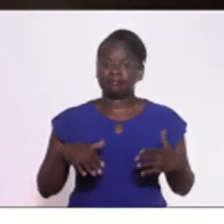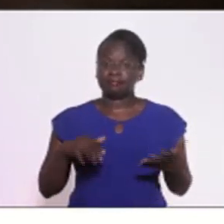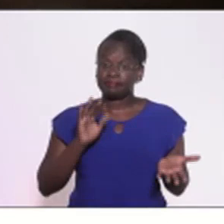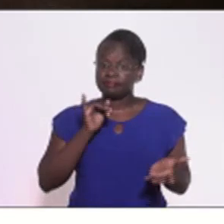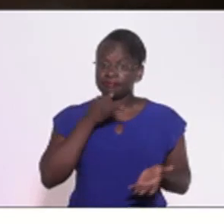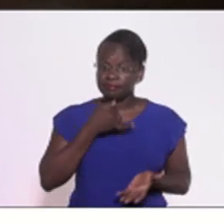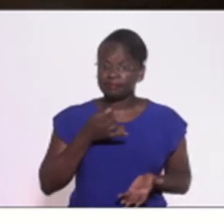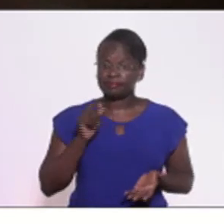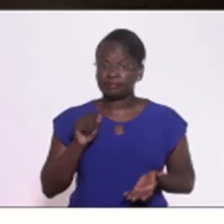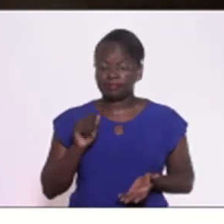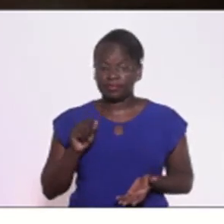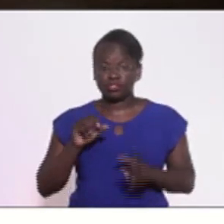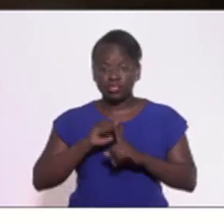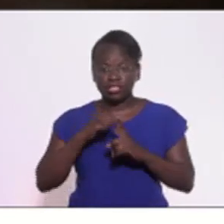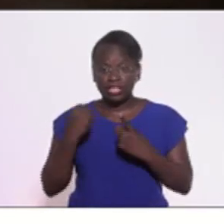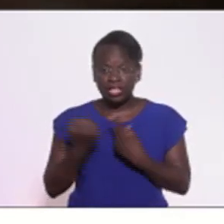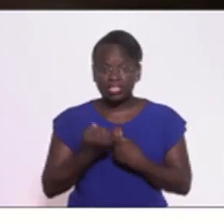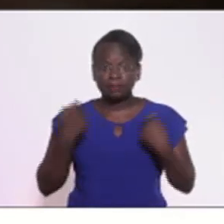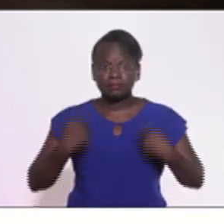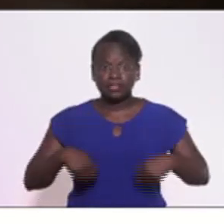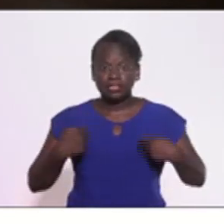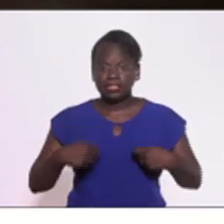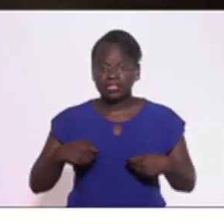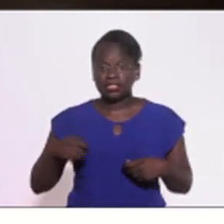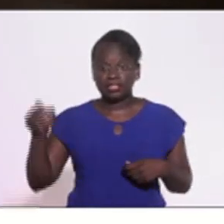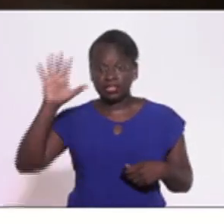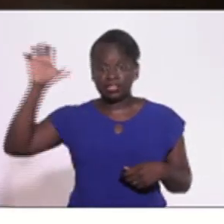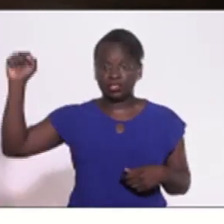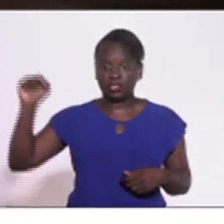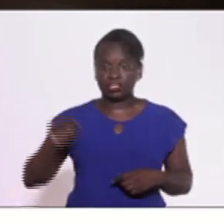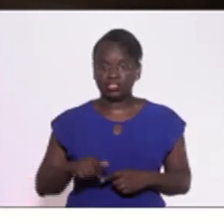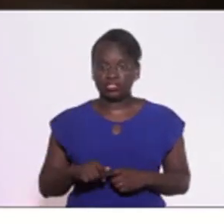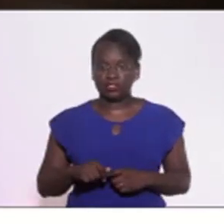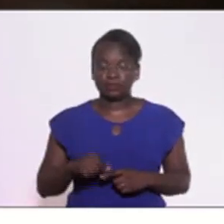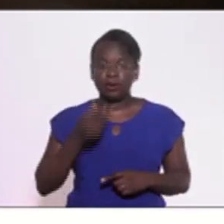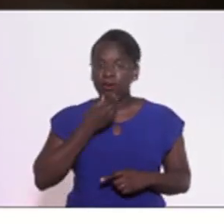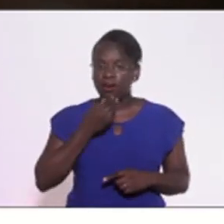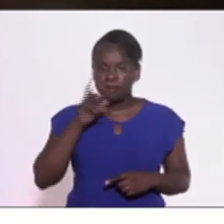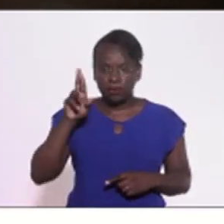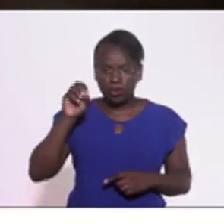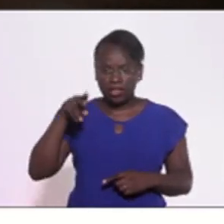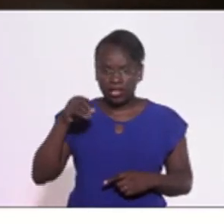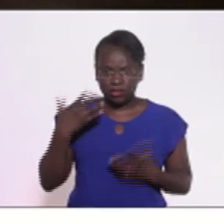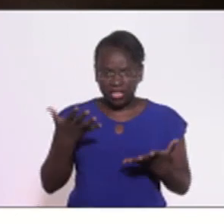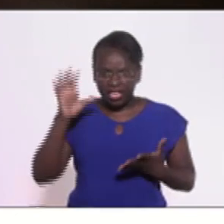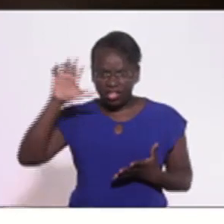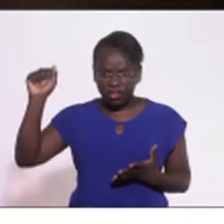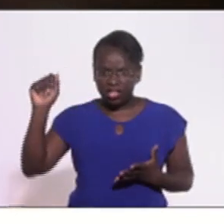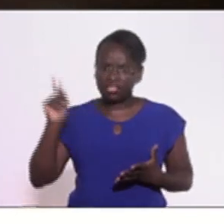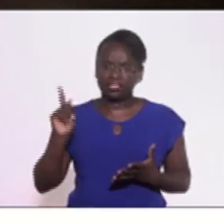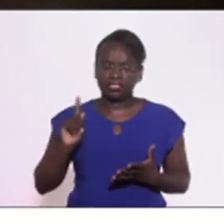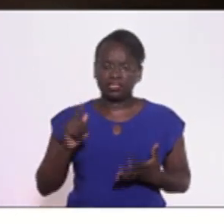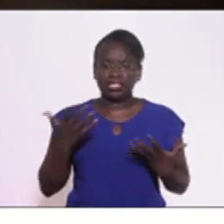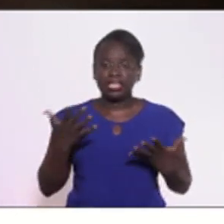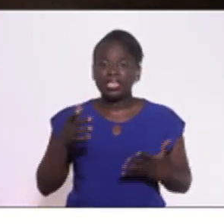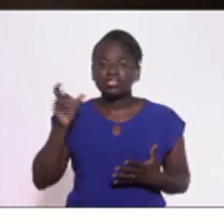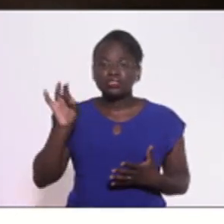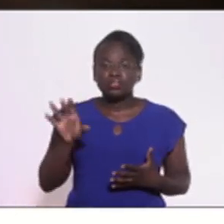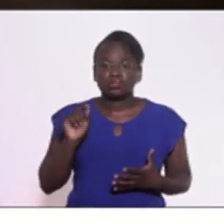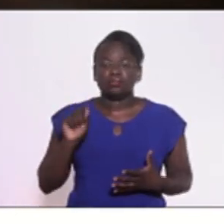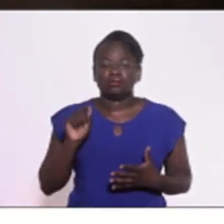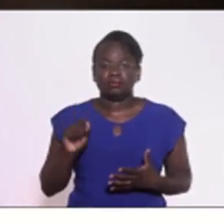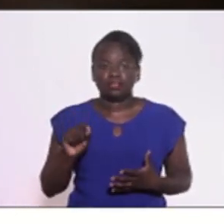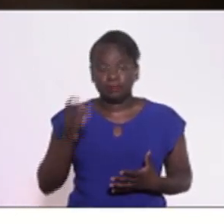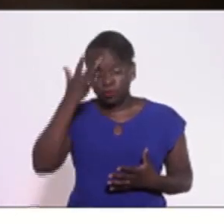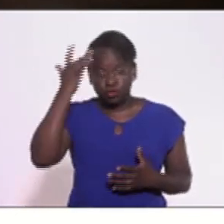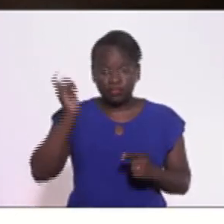Infeliz a sociedade que precisa de heróis. Ronaldo não quer ser herói. Ronaldo quer ser apenas aquele